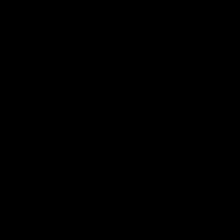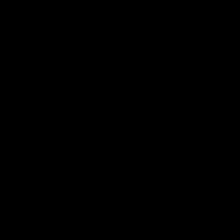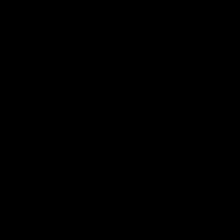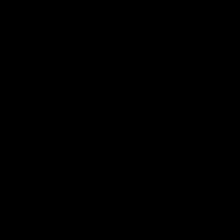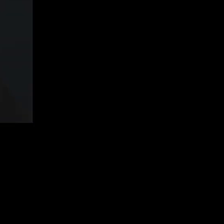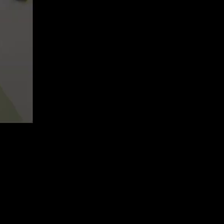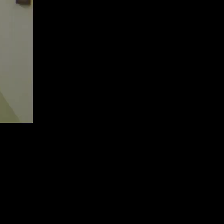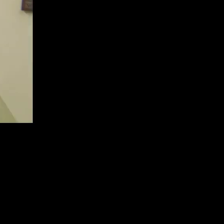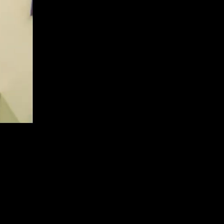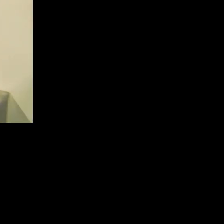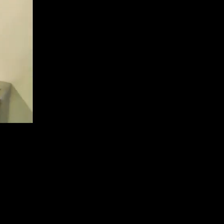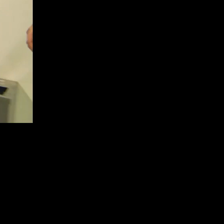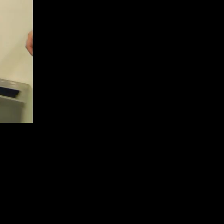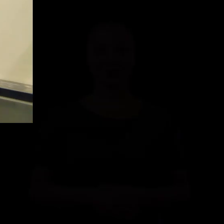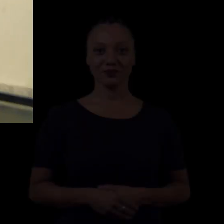cultural.